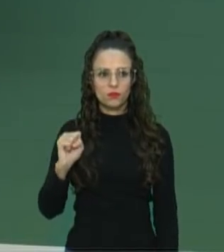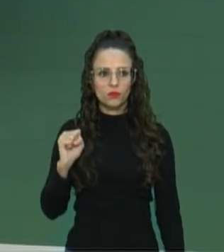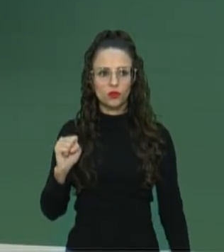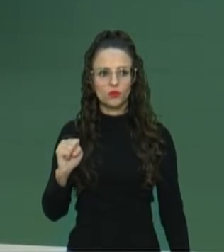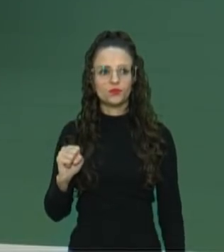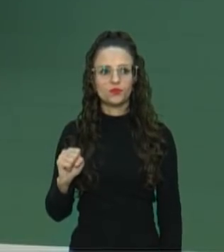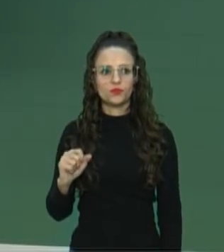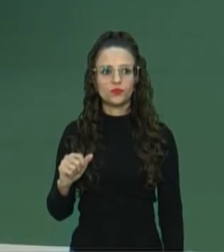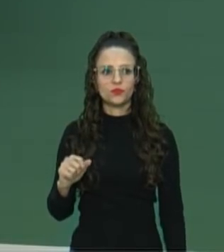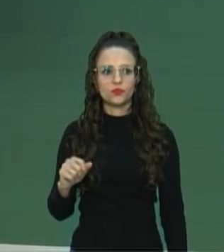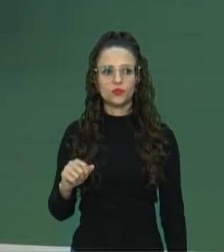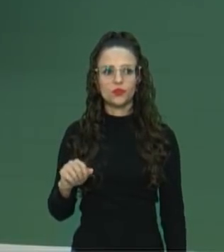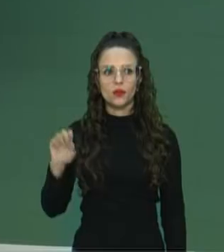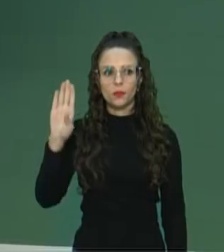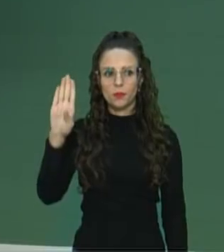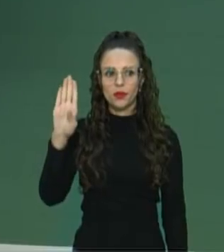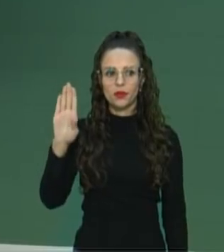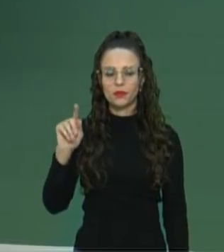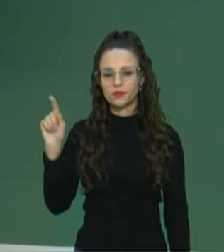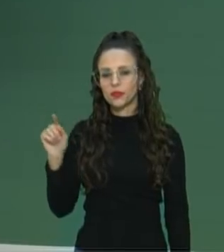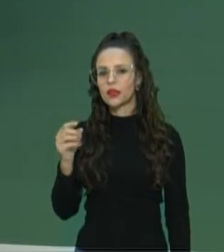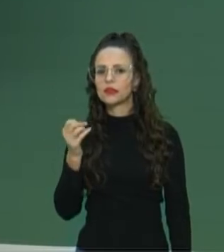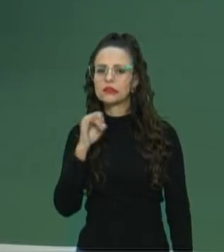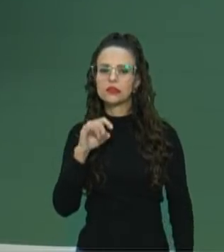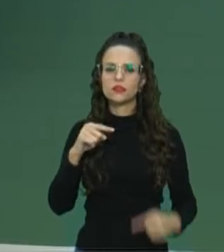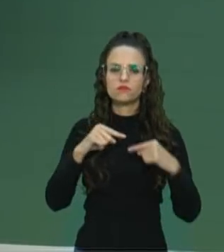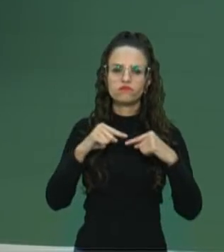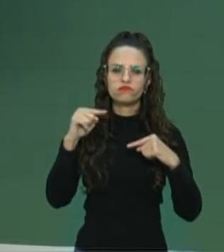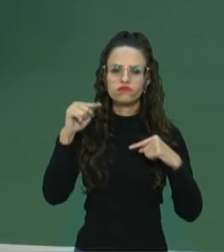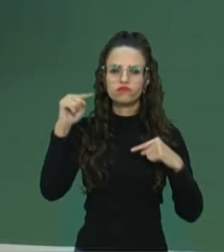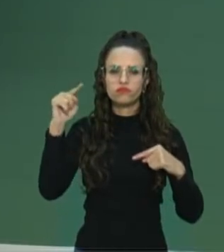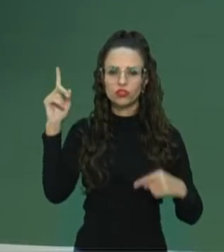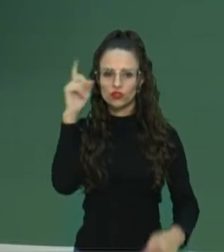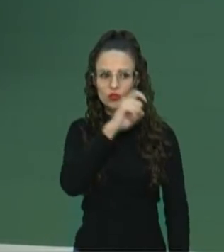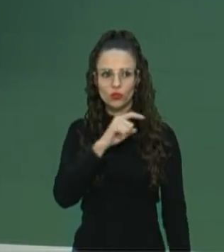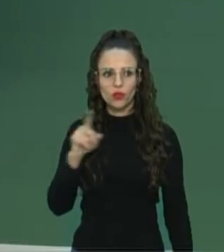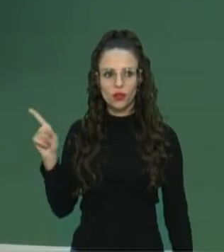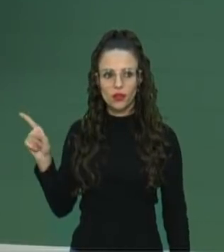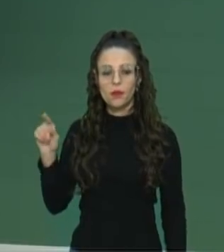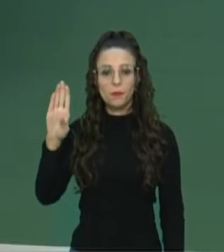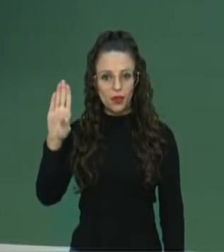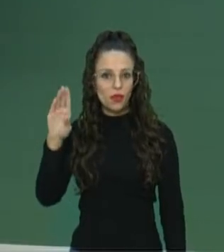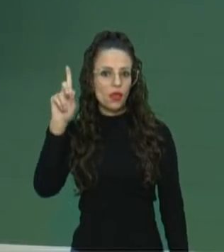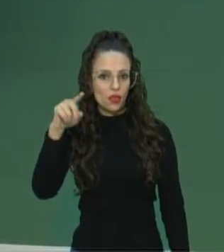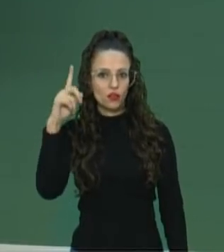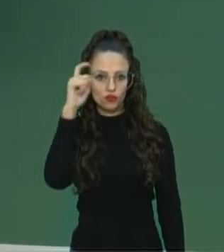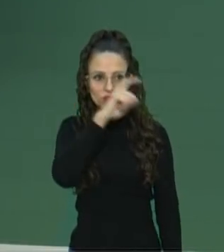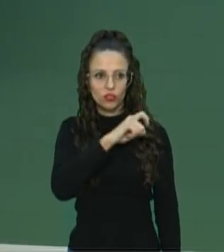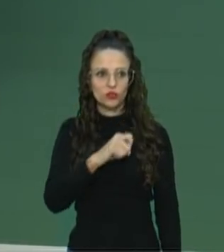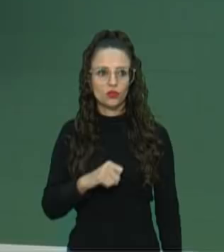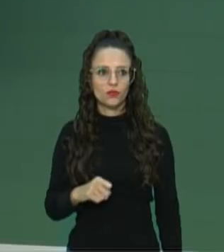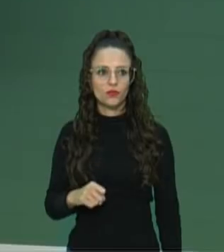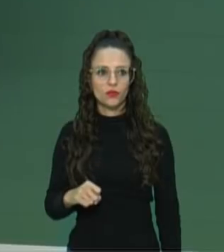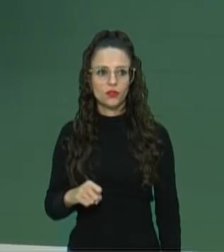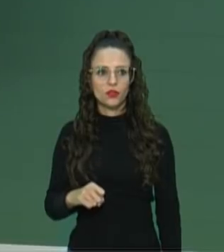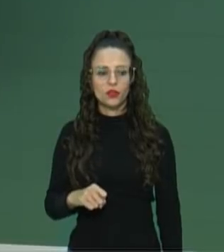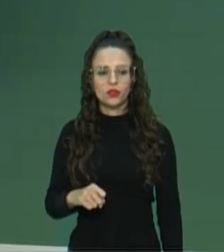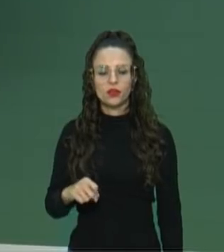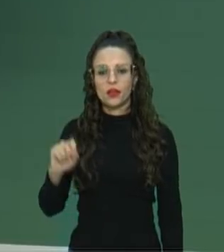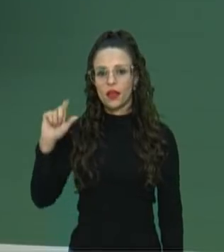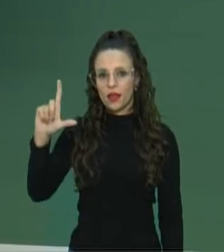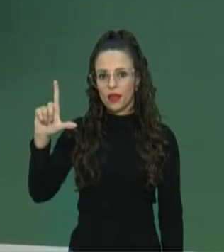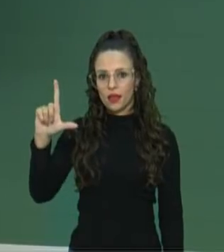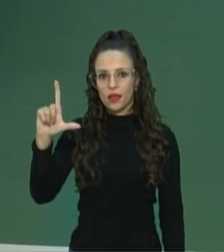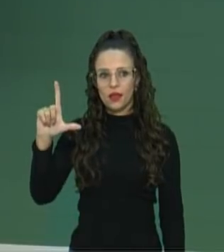número 21. O B, o grau de dificuldade. Se nós voltarmos aqui, o B, nós sabemos que é um grau difícil. E o